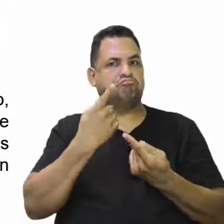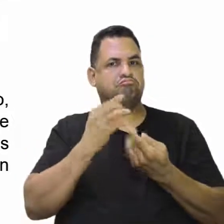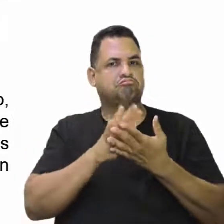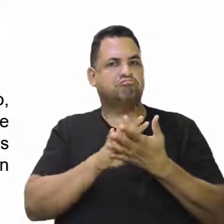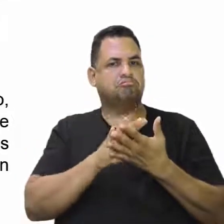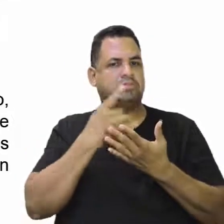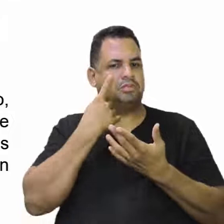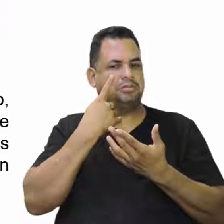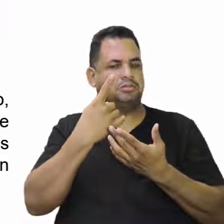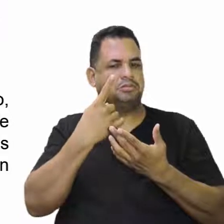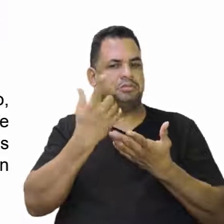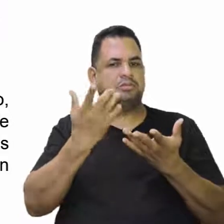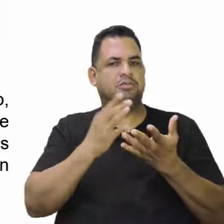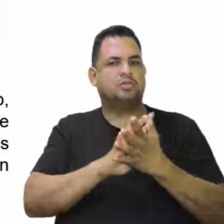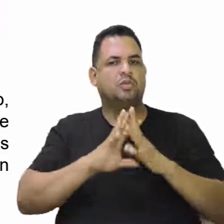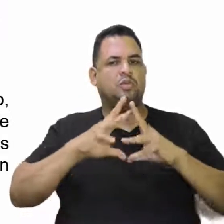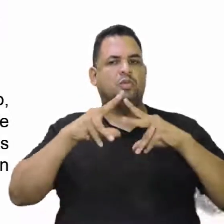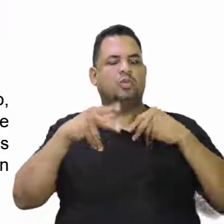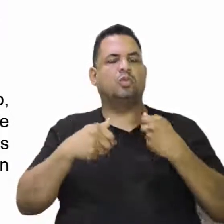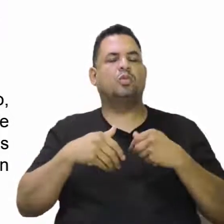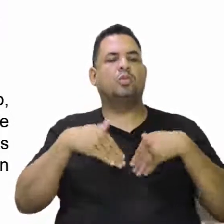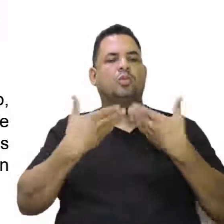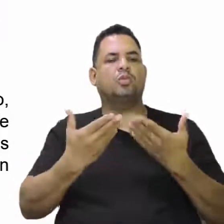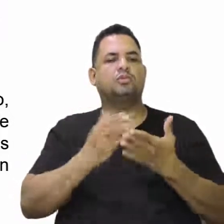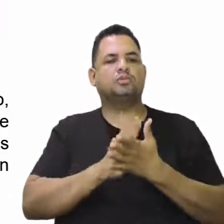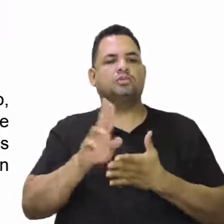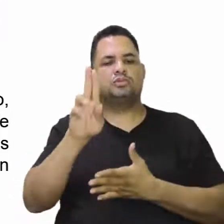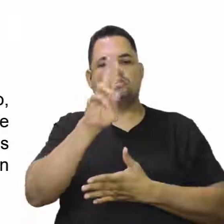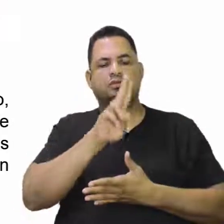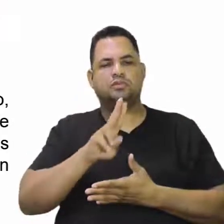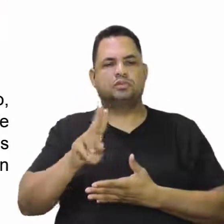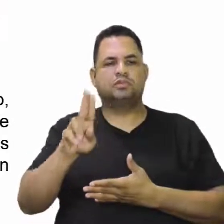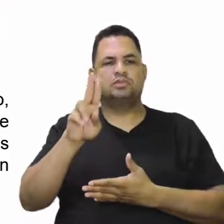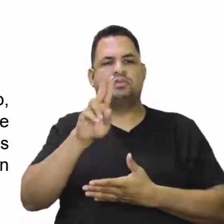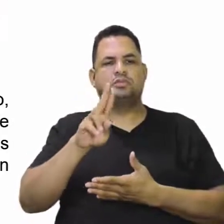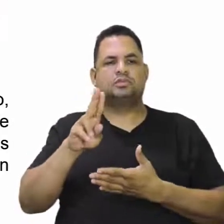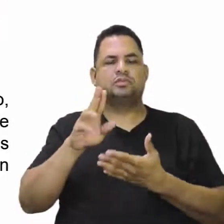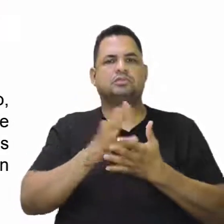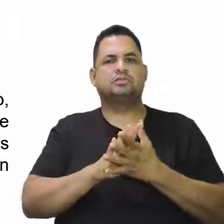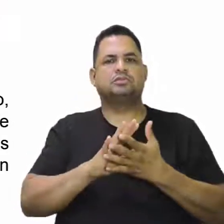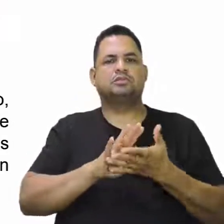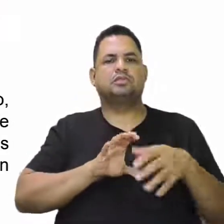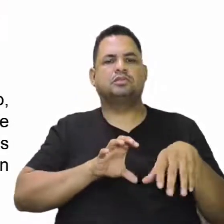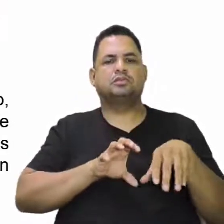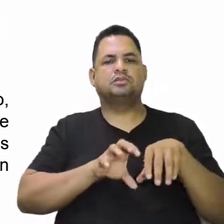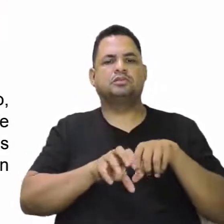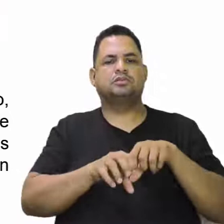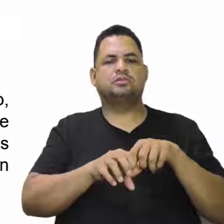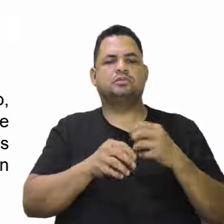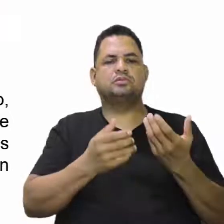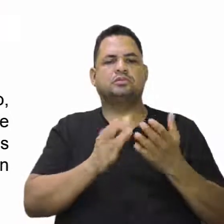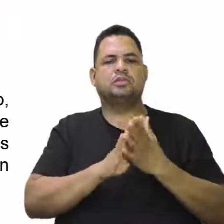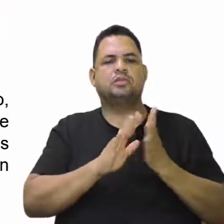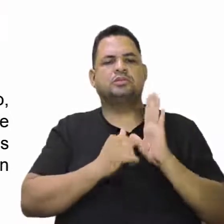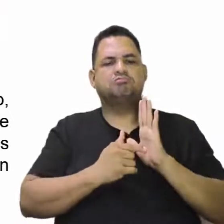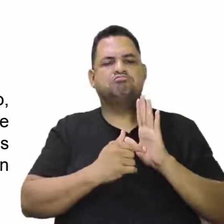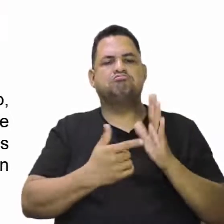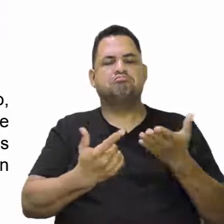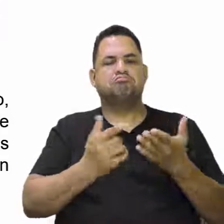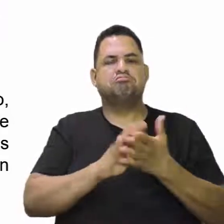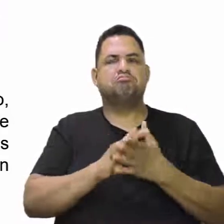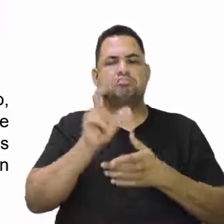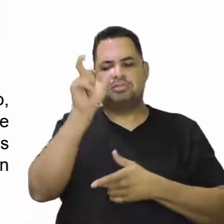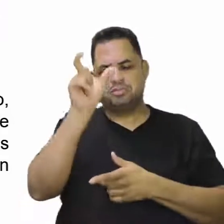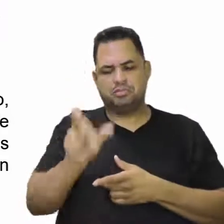seguinte: toda vez que elas vão utilizar, as meninas do tempo, né? As jornalistas ou as apresentadoras ou